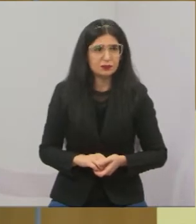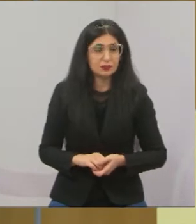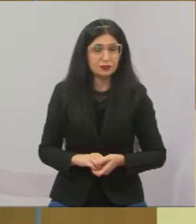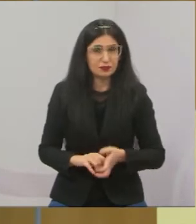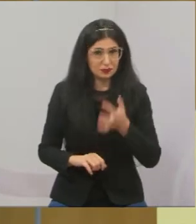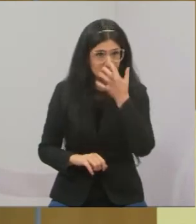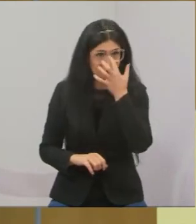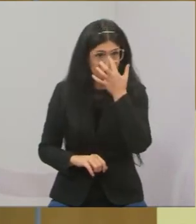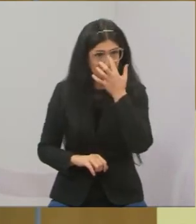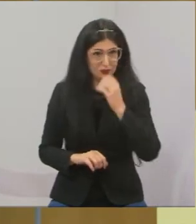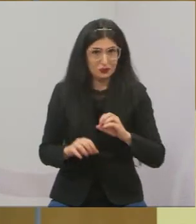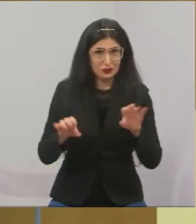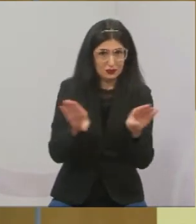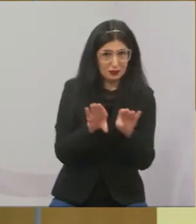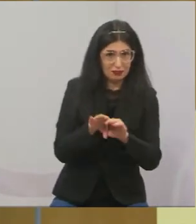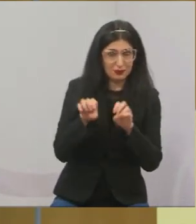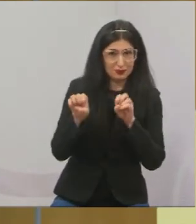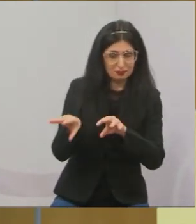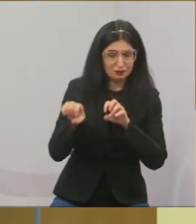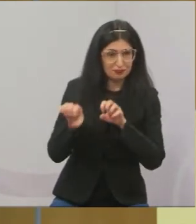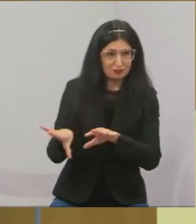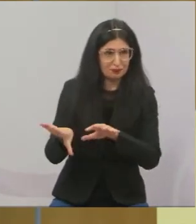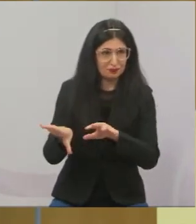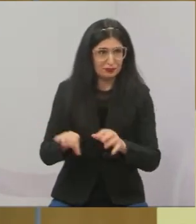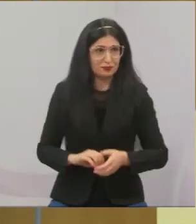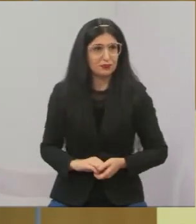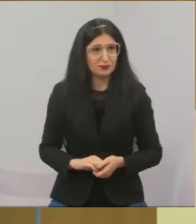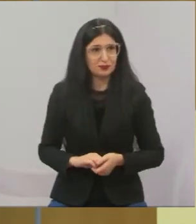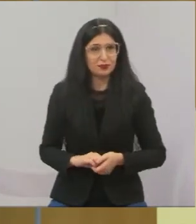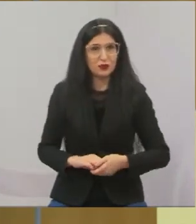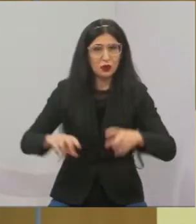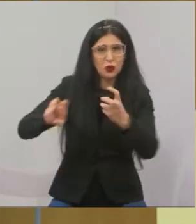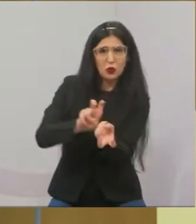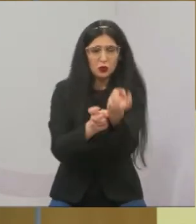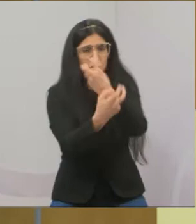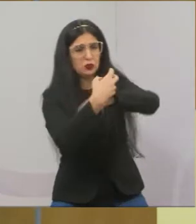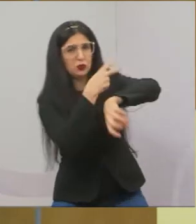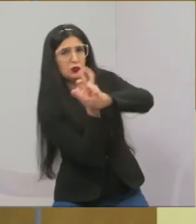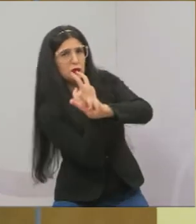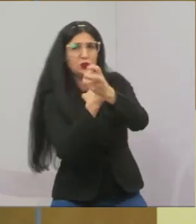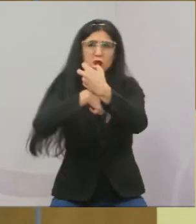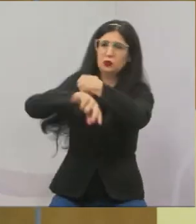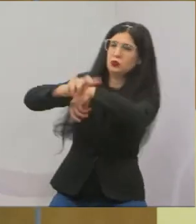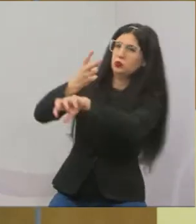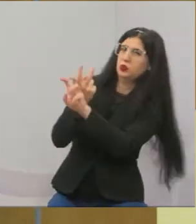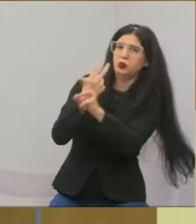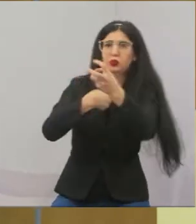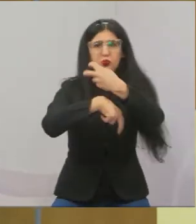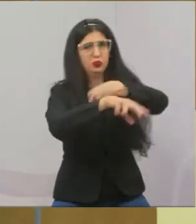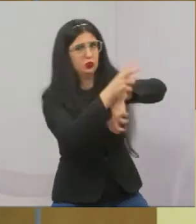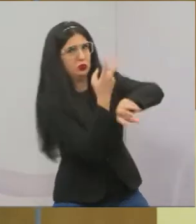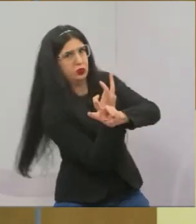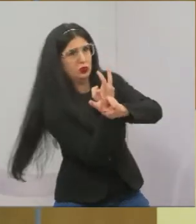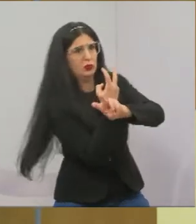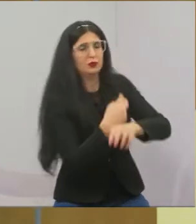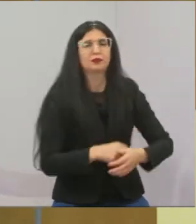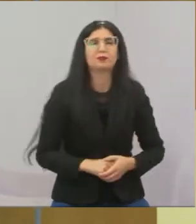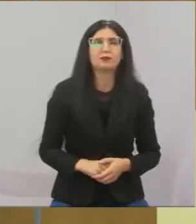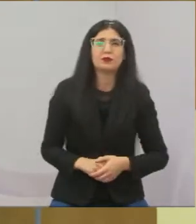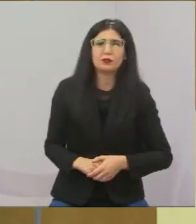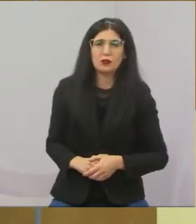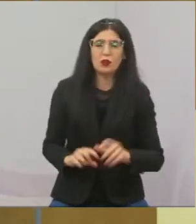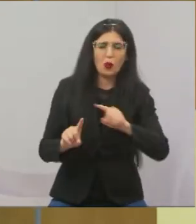com aulas, né? Com aulas de capoeira, né? Resgatar a pessoa como